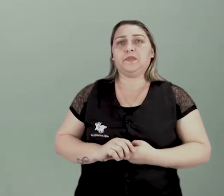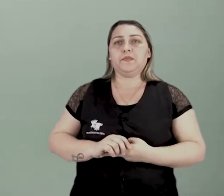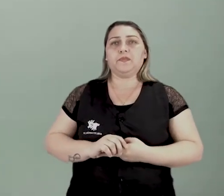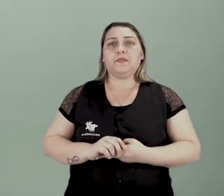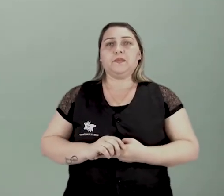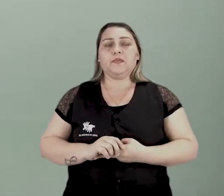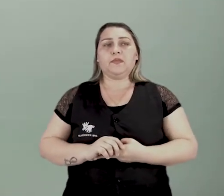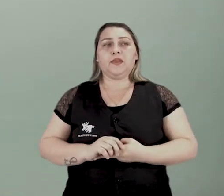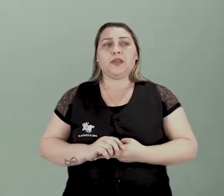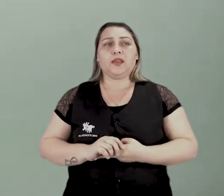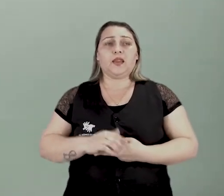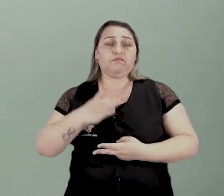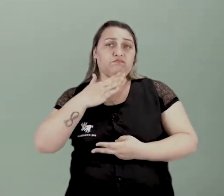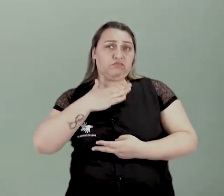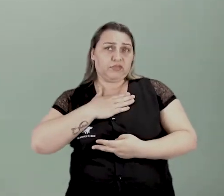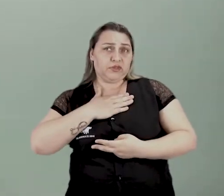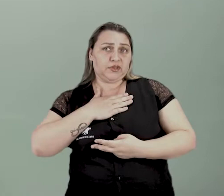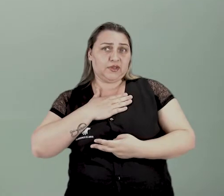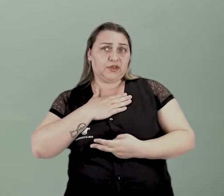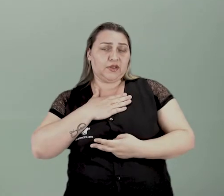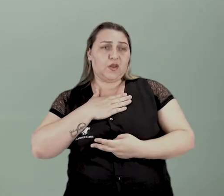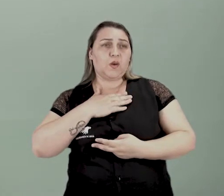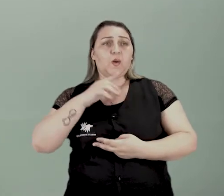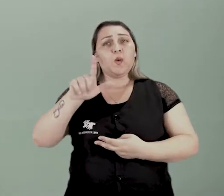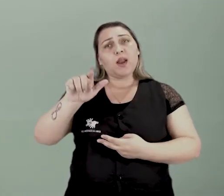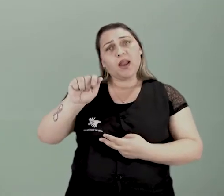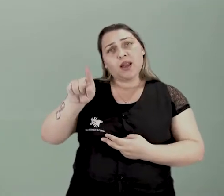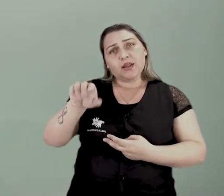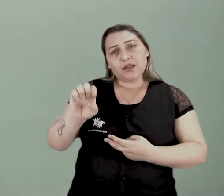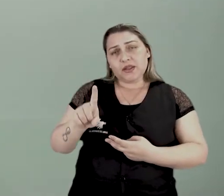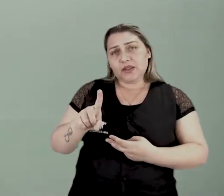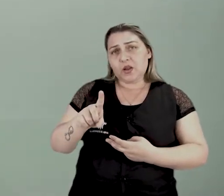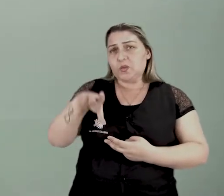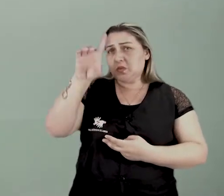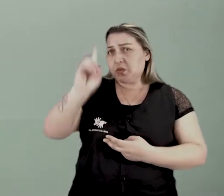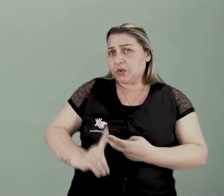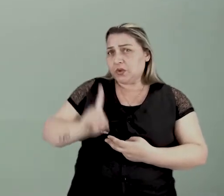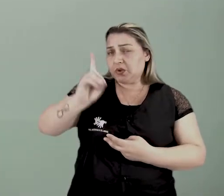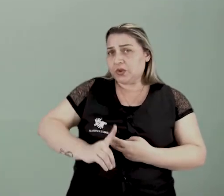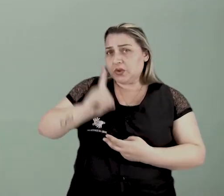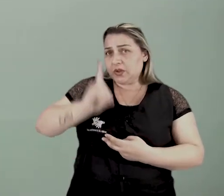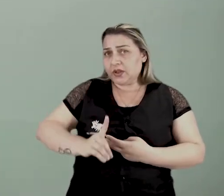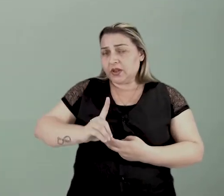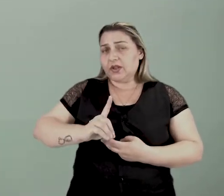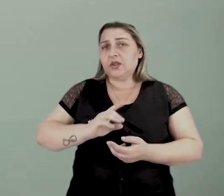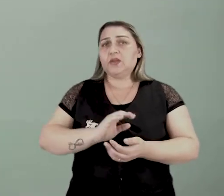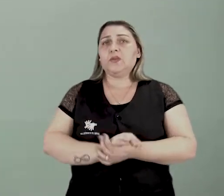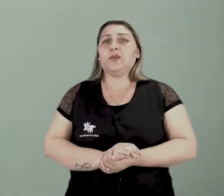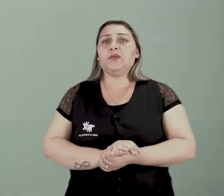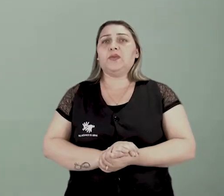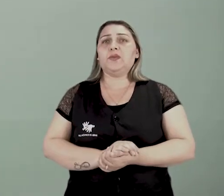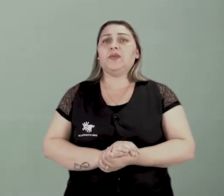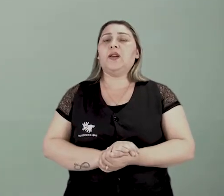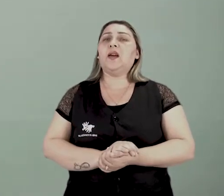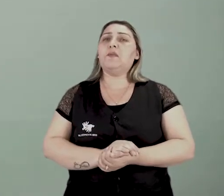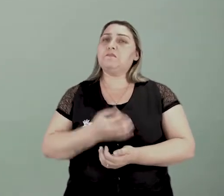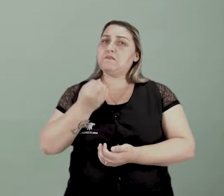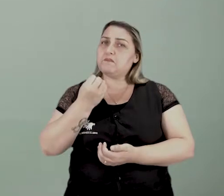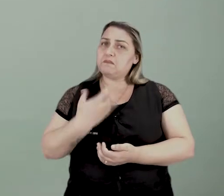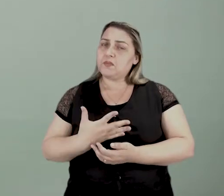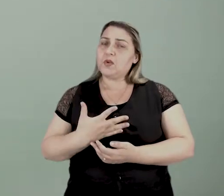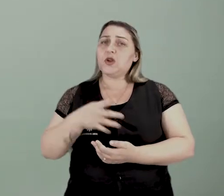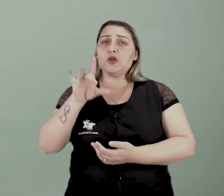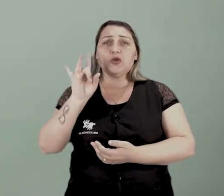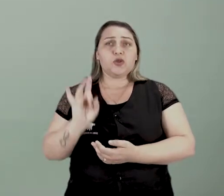Para quem acha que o lazer é uma coisa que não está no direito, que é um privilégio, ele não